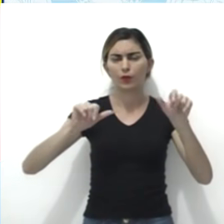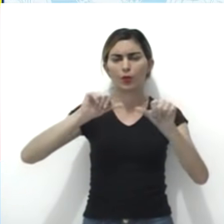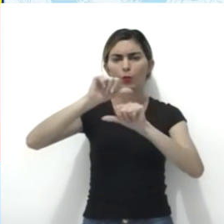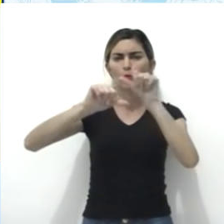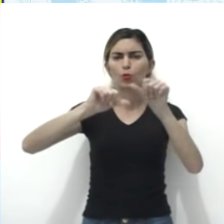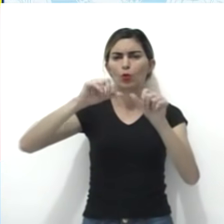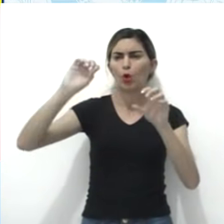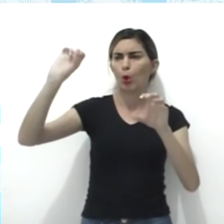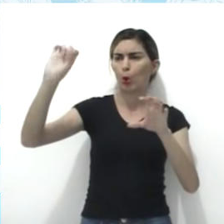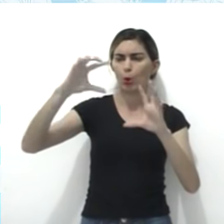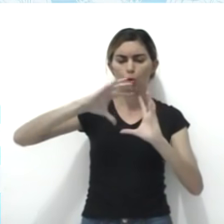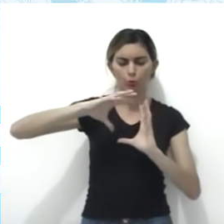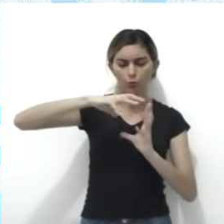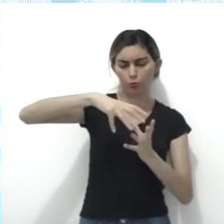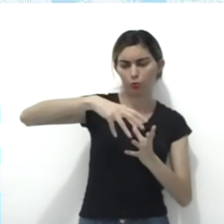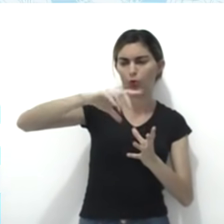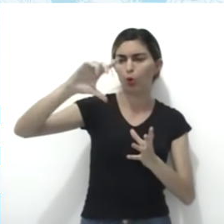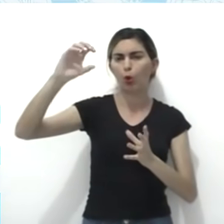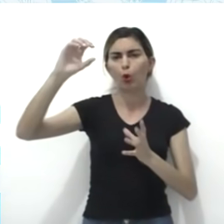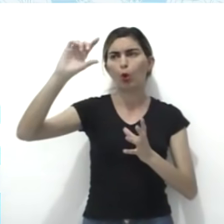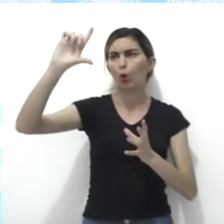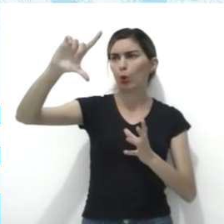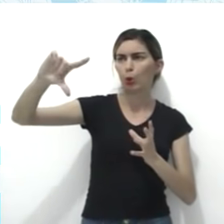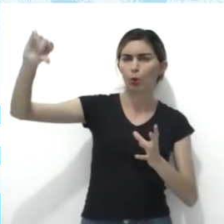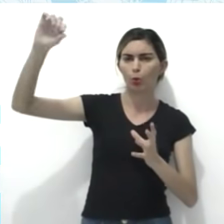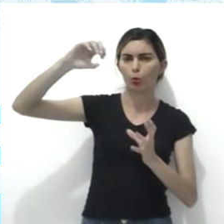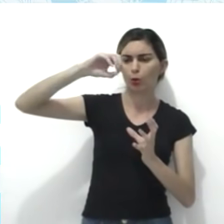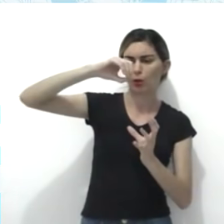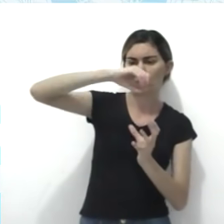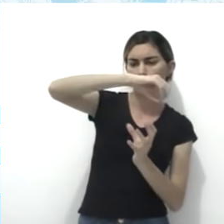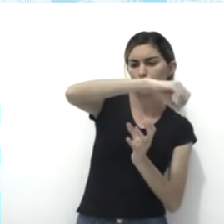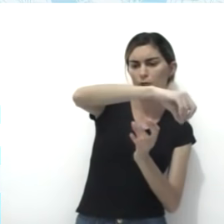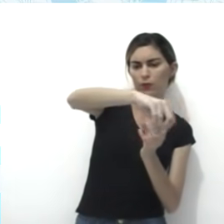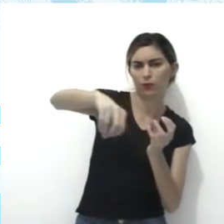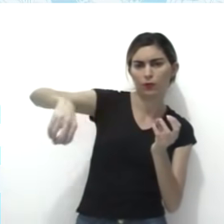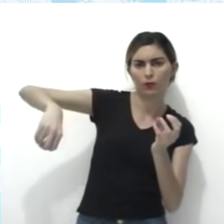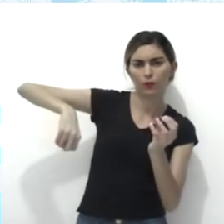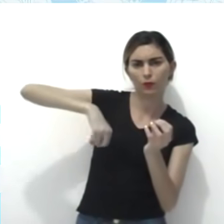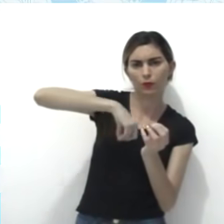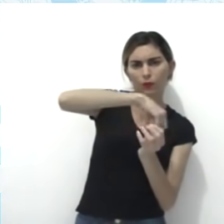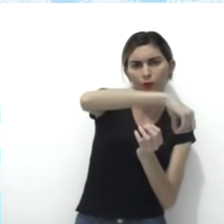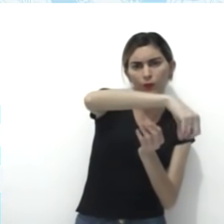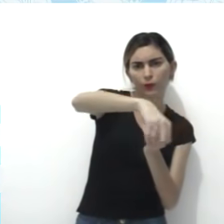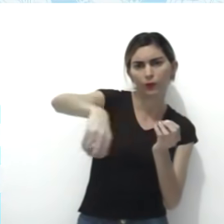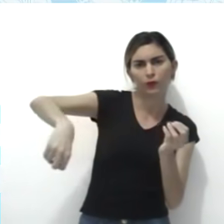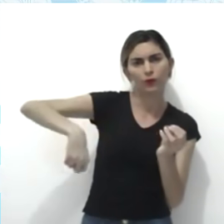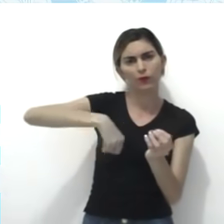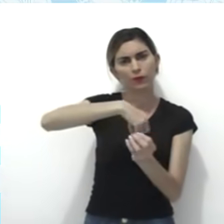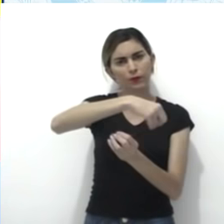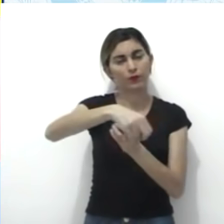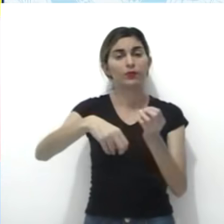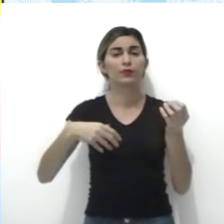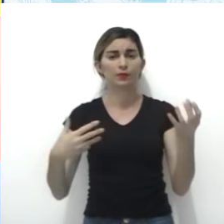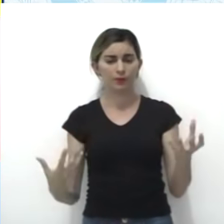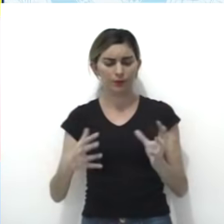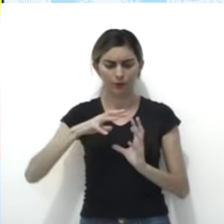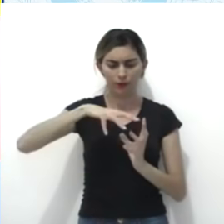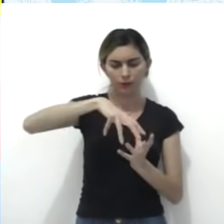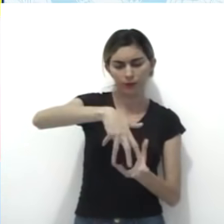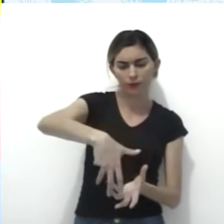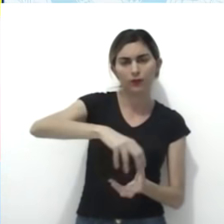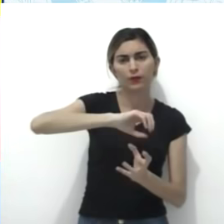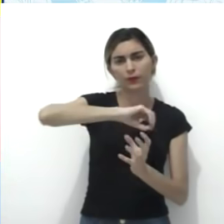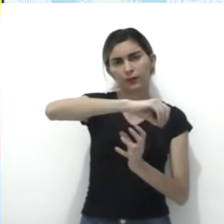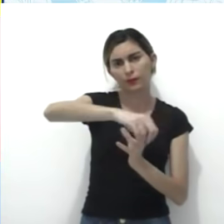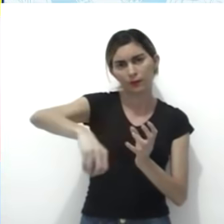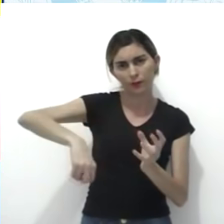como a terra se movimenta será que você conhece os principais movimentos do nosso planeta a